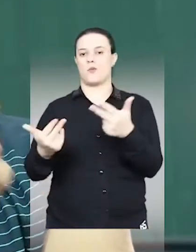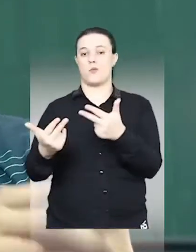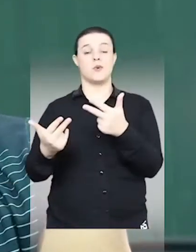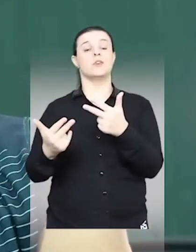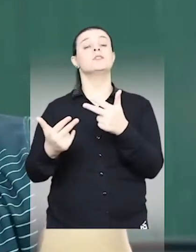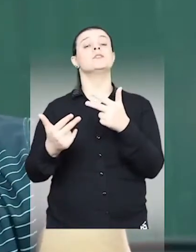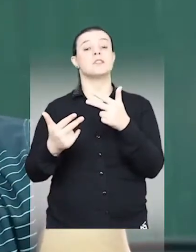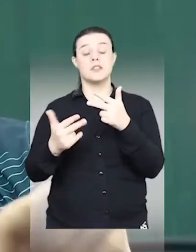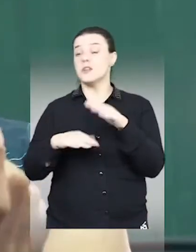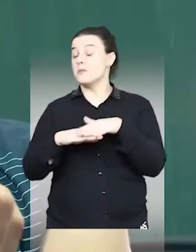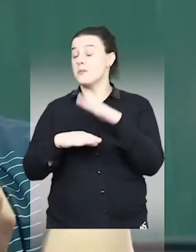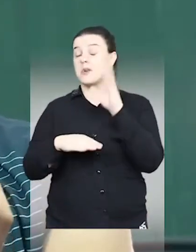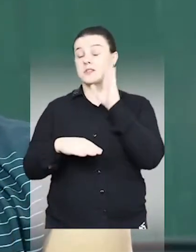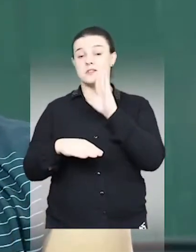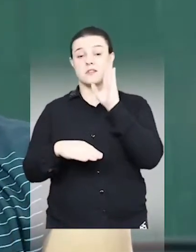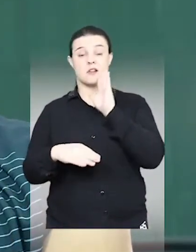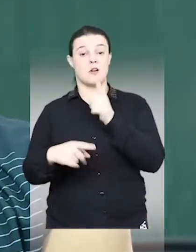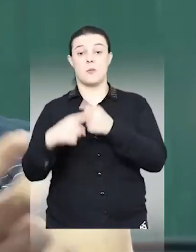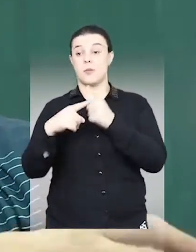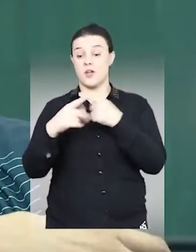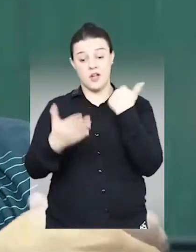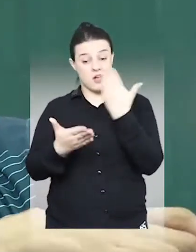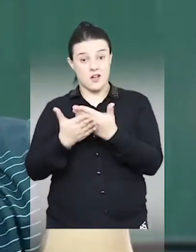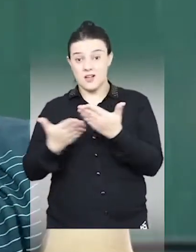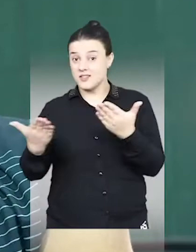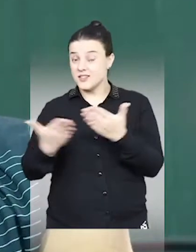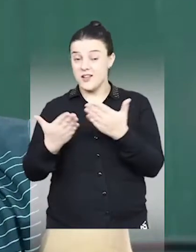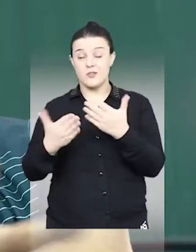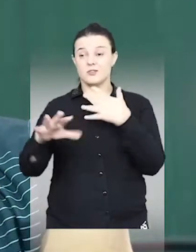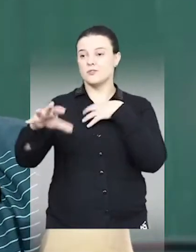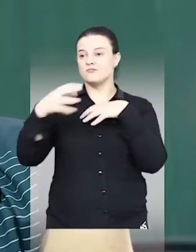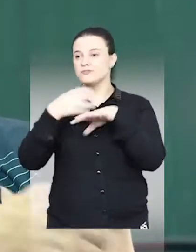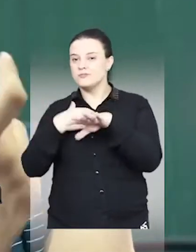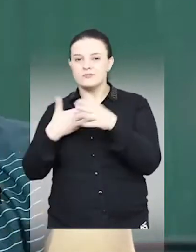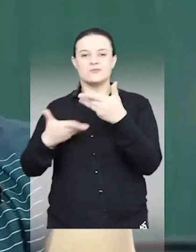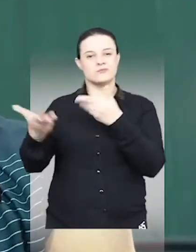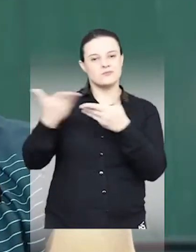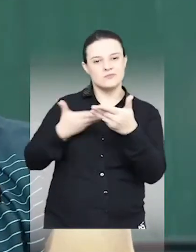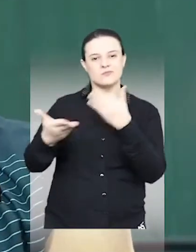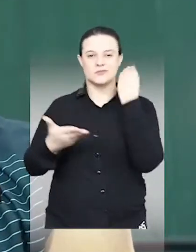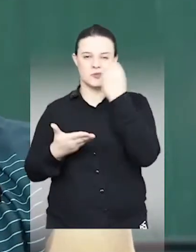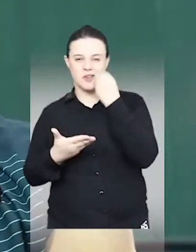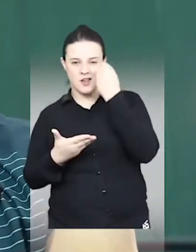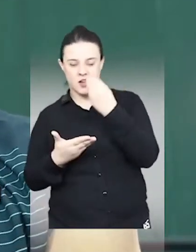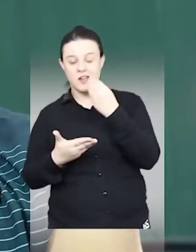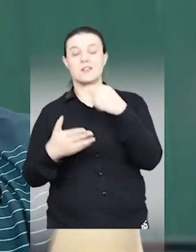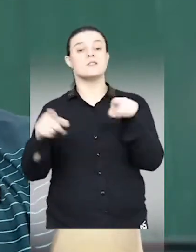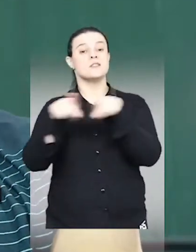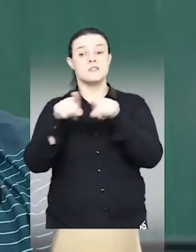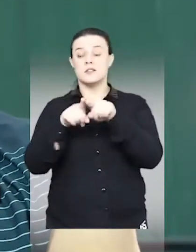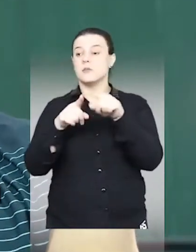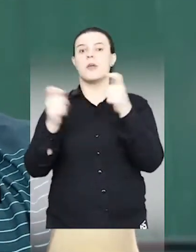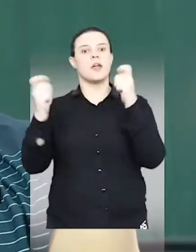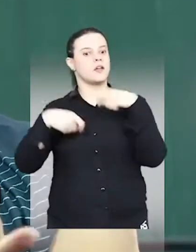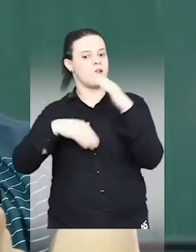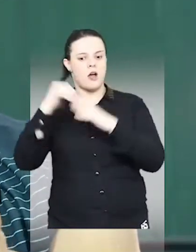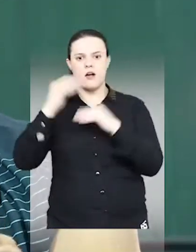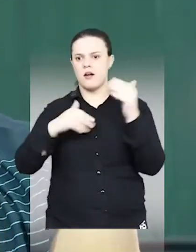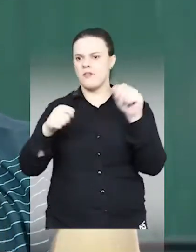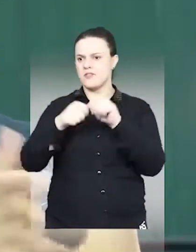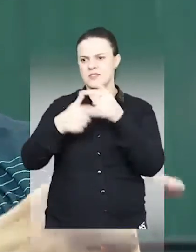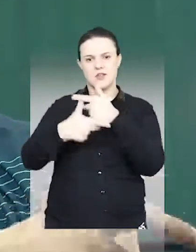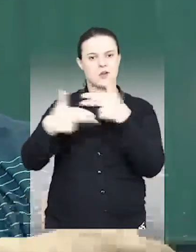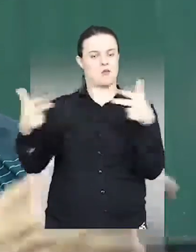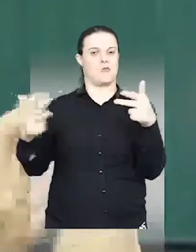e a coisa mais bacana, que até hoje é isso, né? A gente troca bastante experiência e vê que pode ir muito mais além